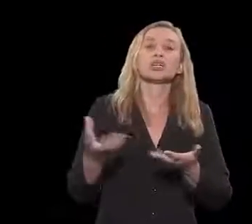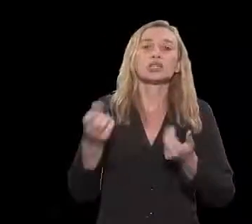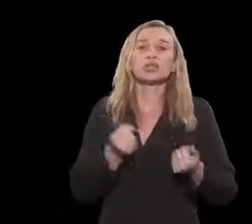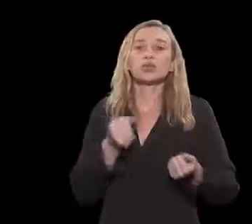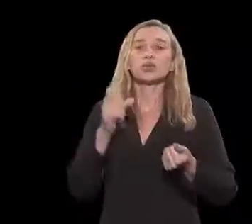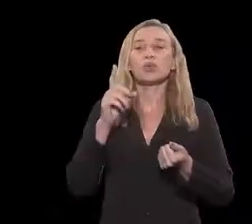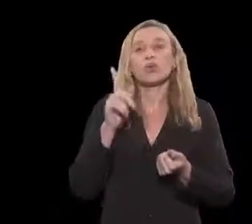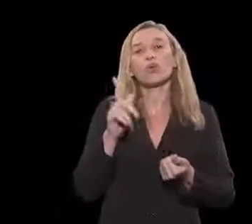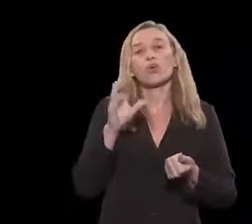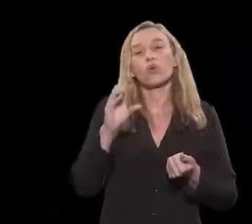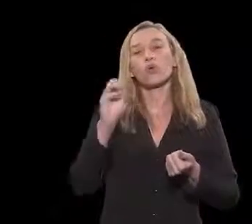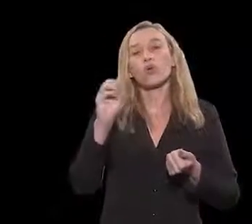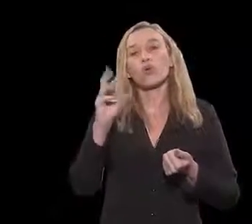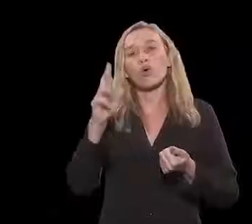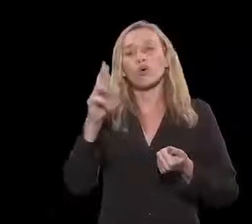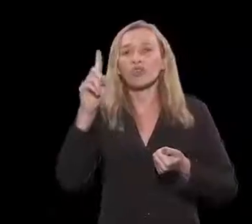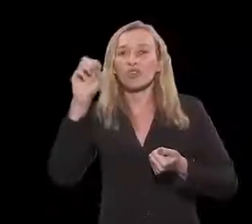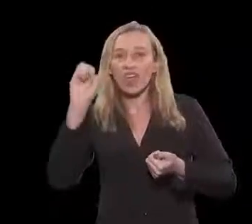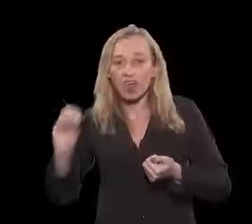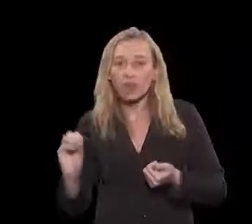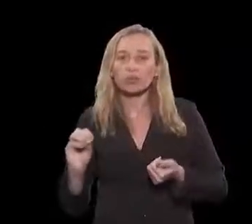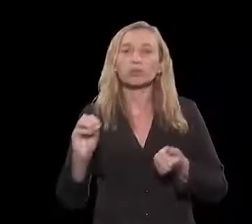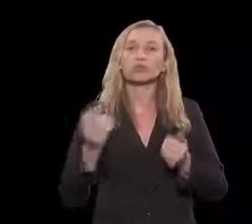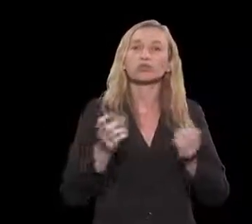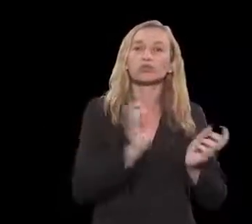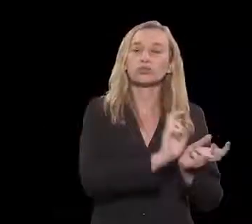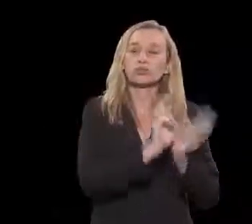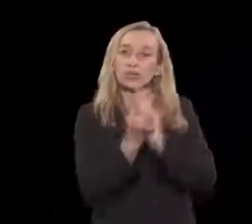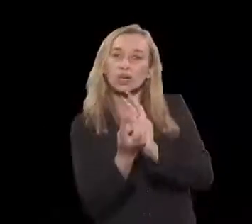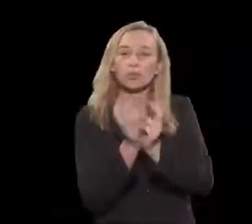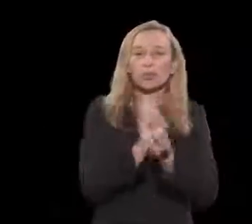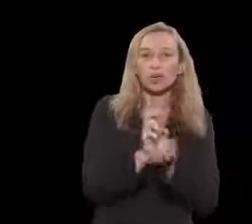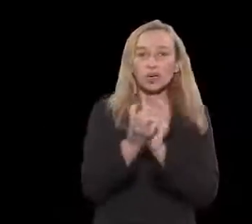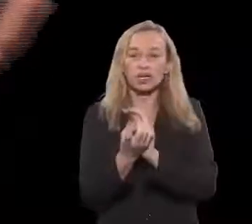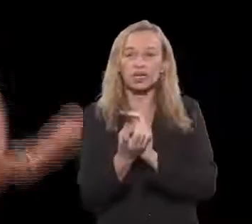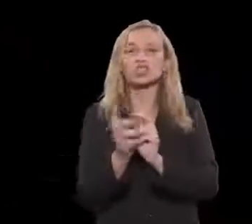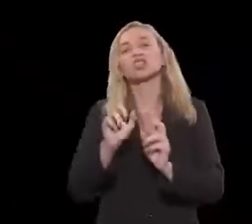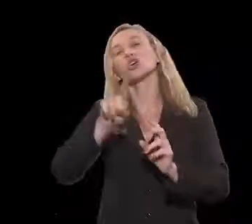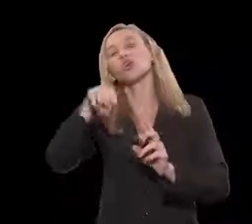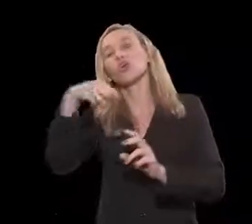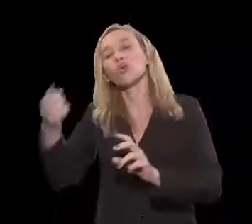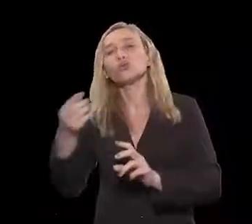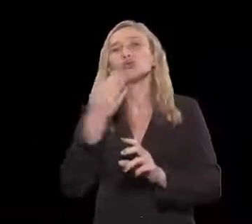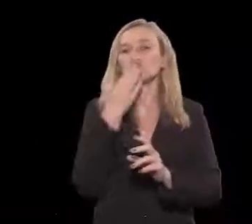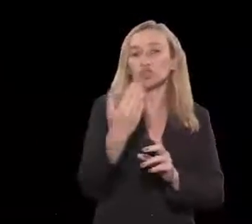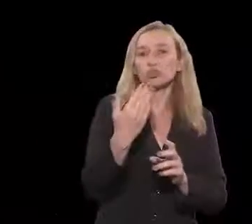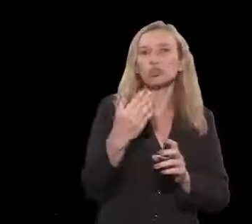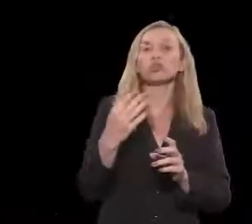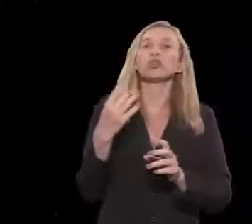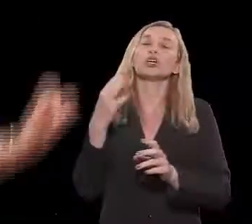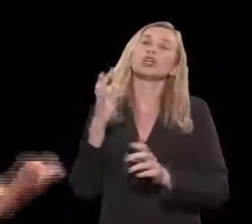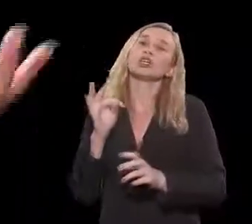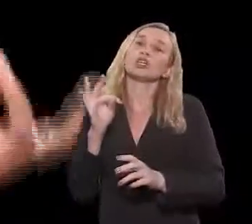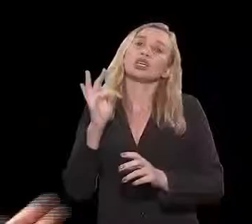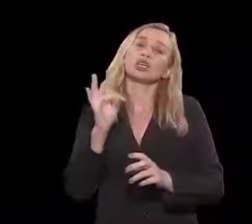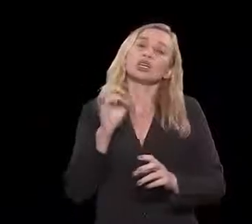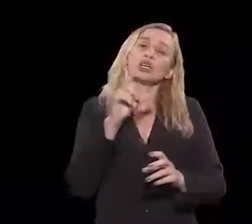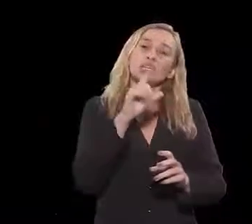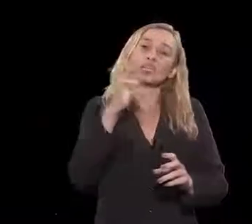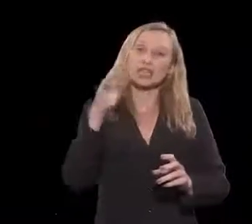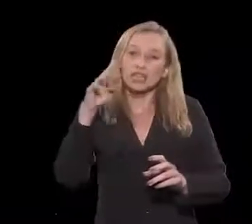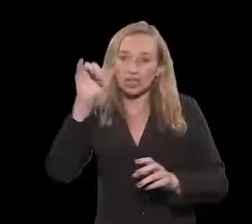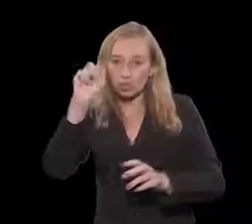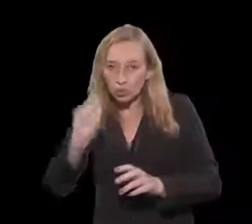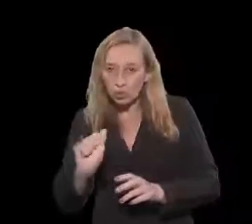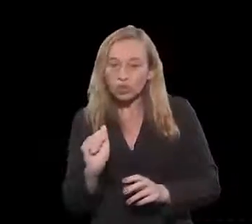de um capoeirista chamado Lobisomem, né? Então já é um outro tipo de literatura, né? De produção literária que eles fizeram